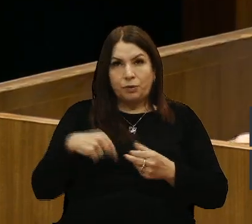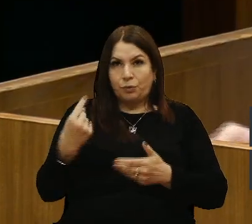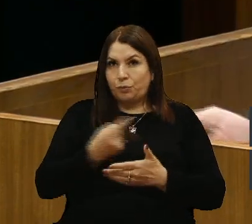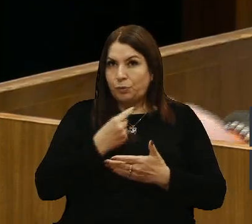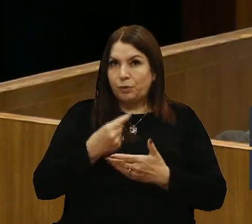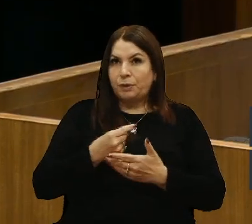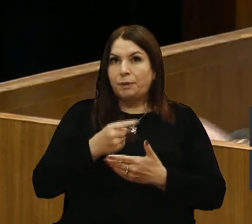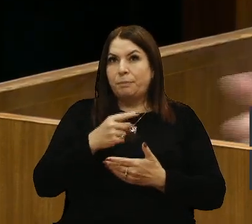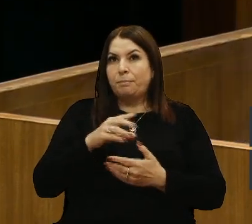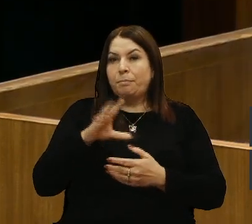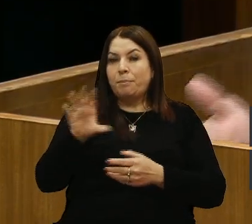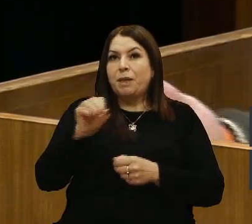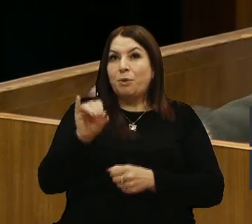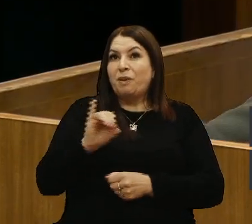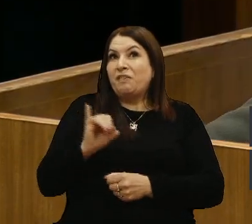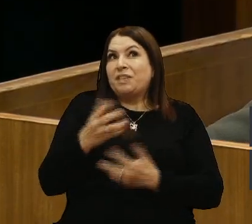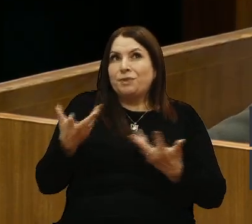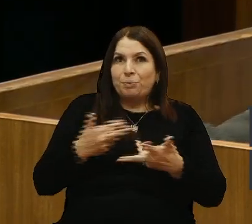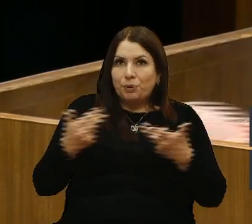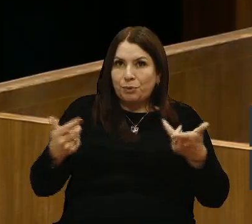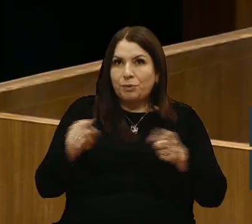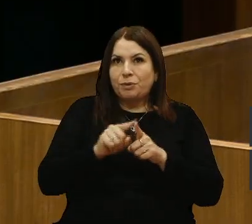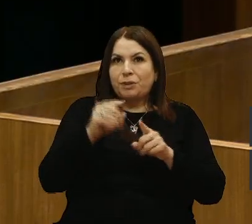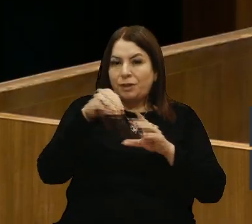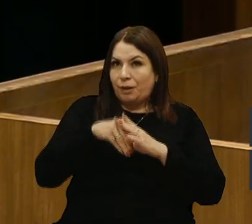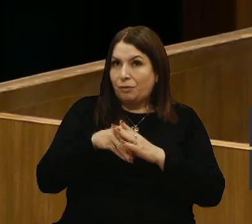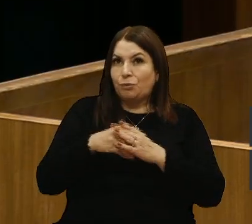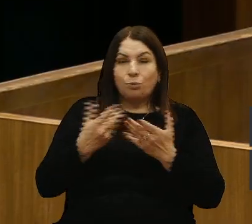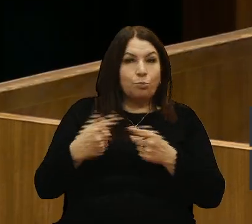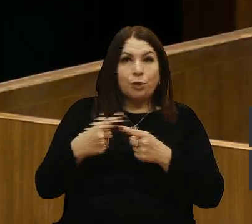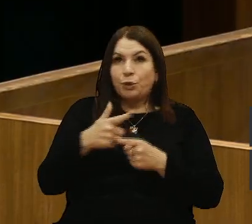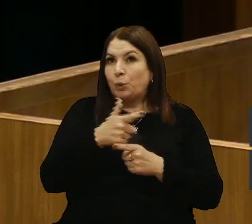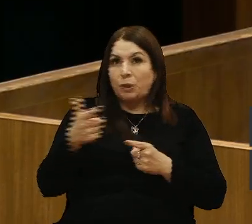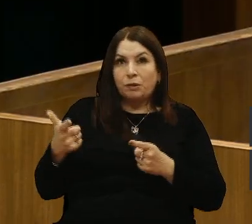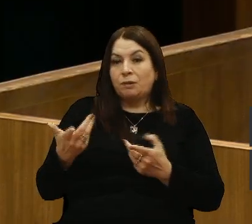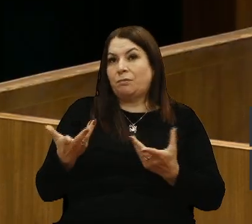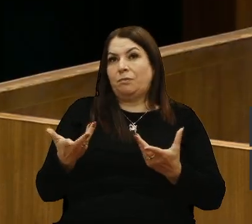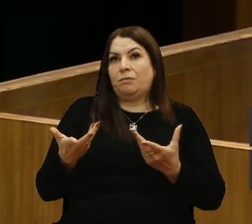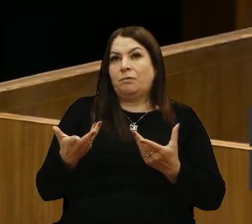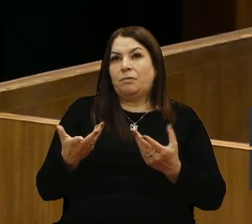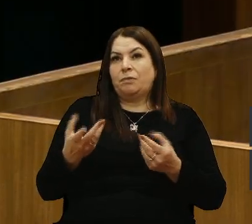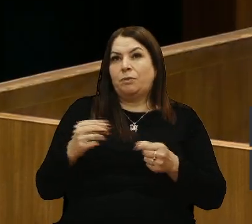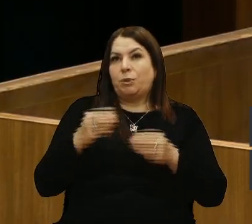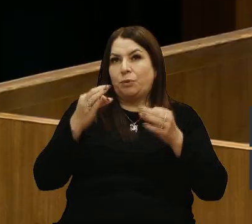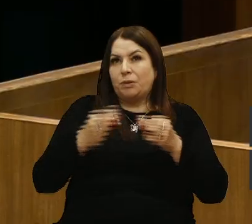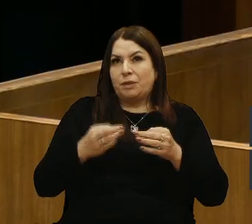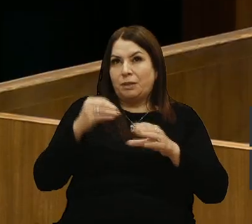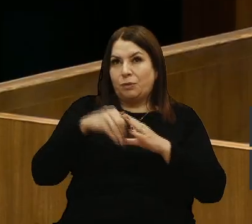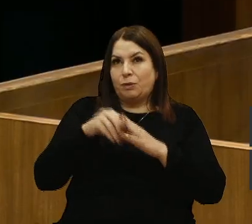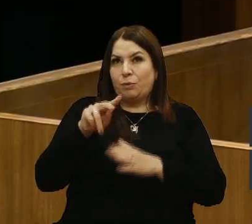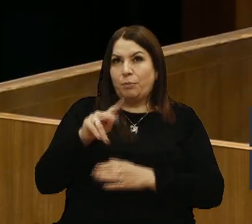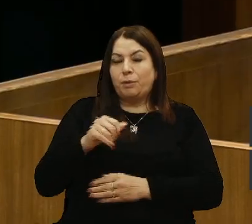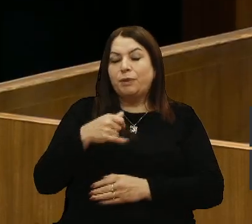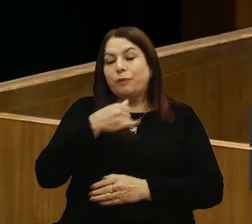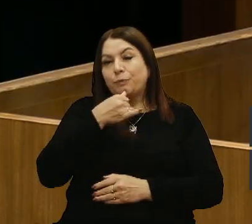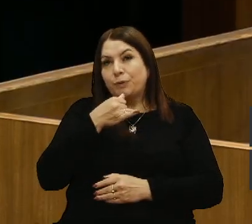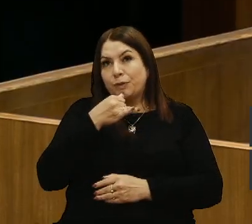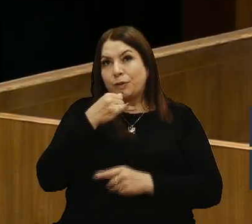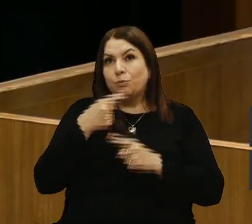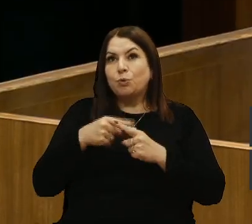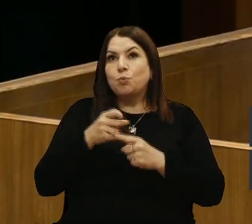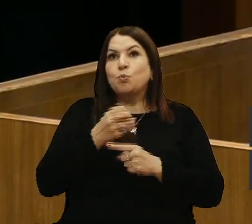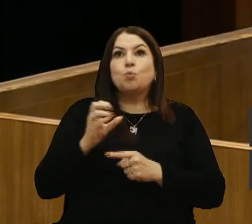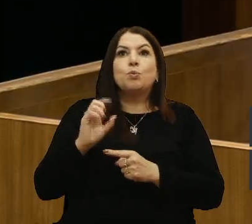arriscando pegar uma infecção, alguma outra coisa aqui dentro, porque a gente não tem, né, uma medida eficaz aqui dentro. E eu fico triste porque quais